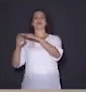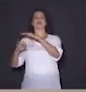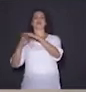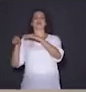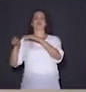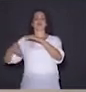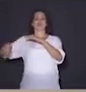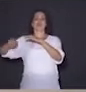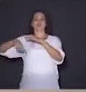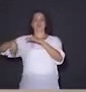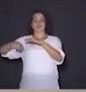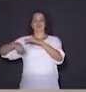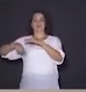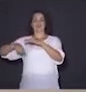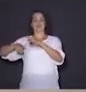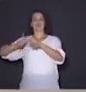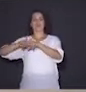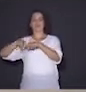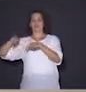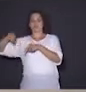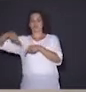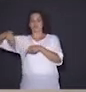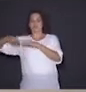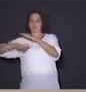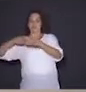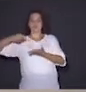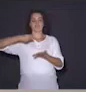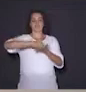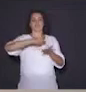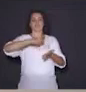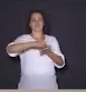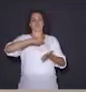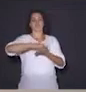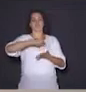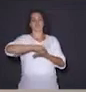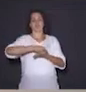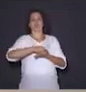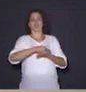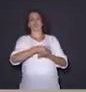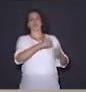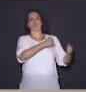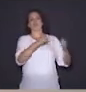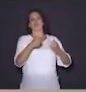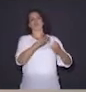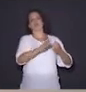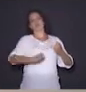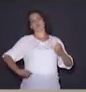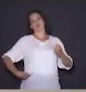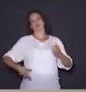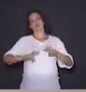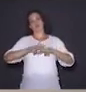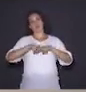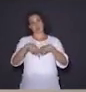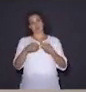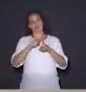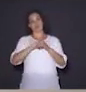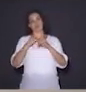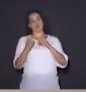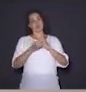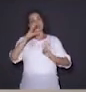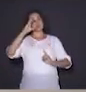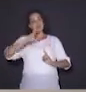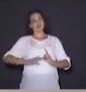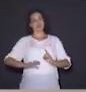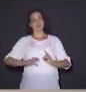do poder público é brasileiro e por isso a sociedade civil vem se contrapondo ferozmente